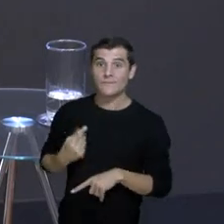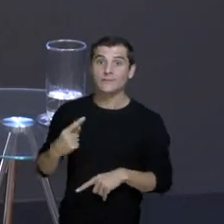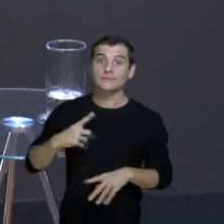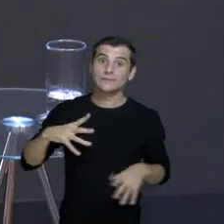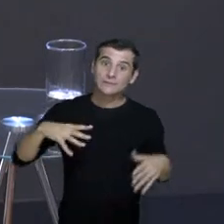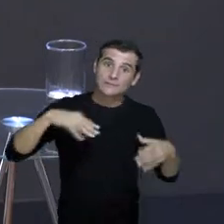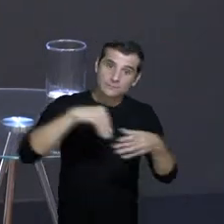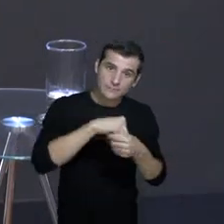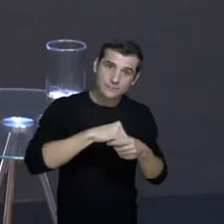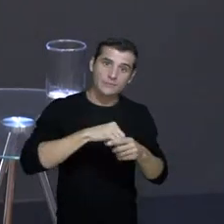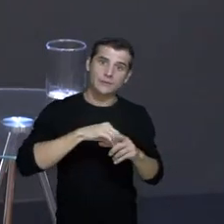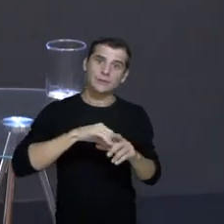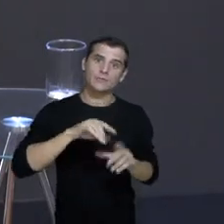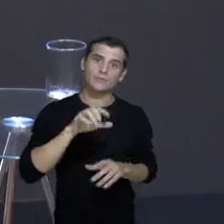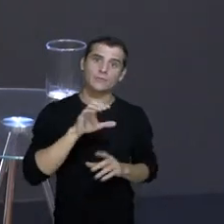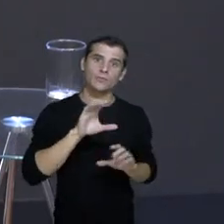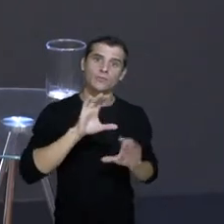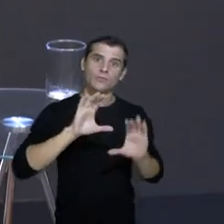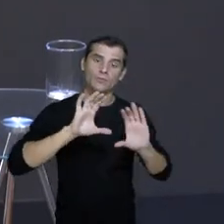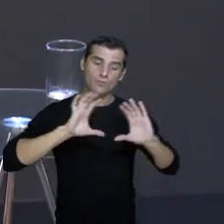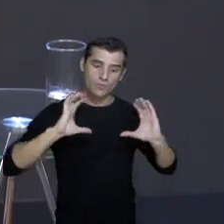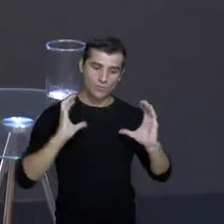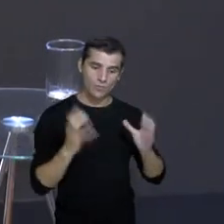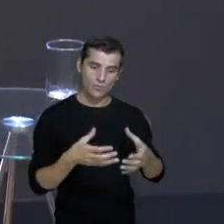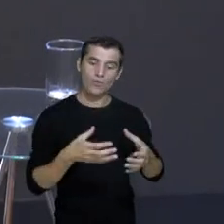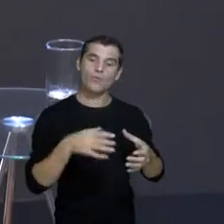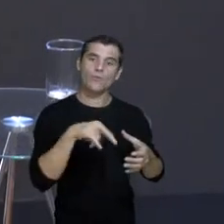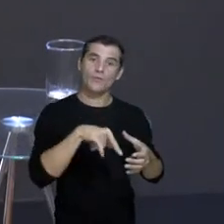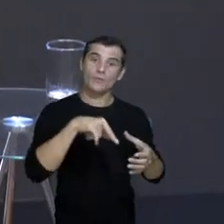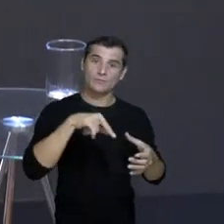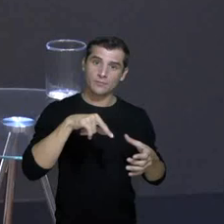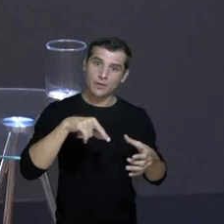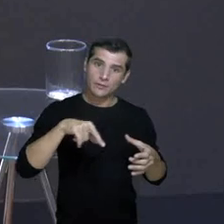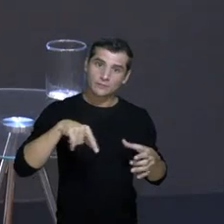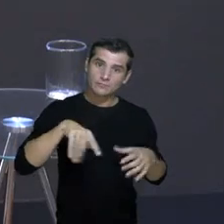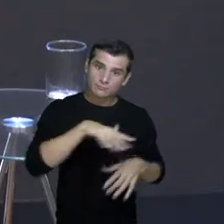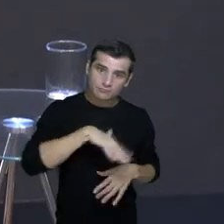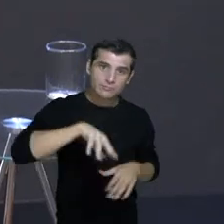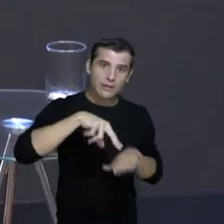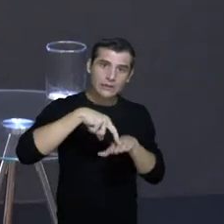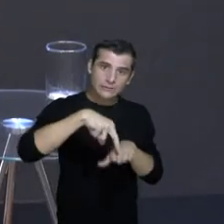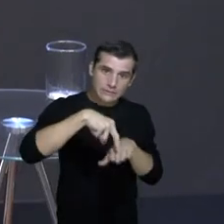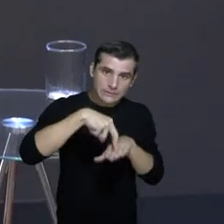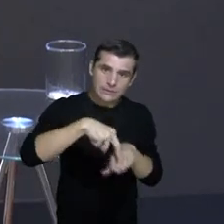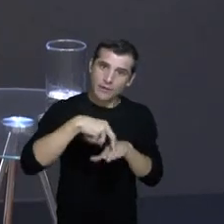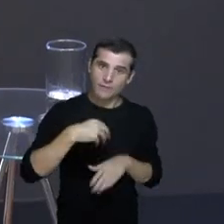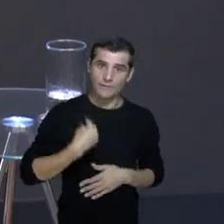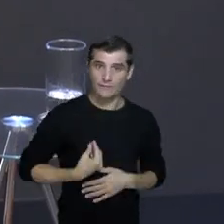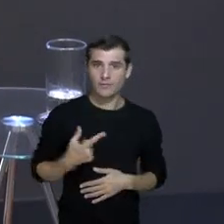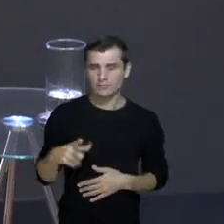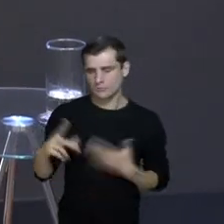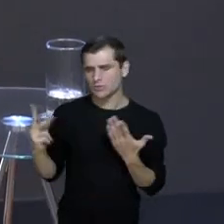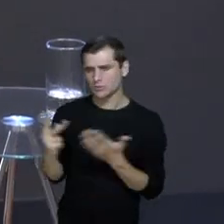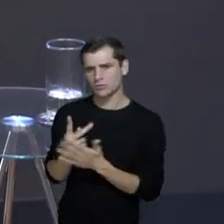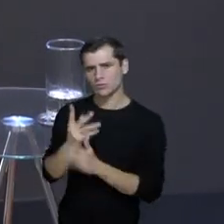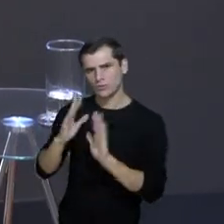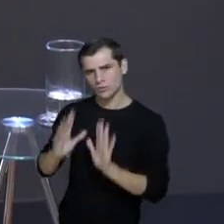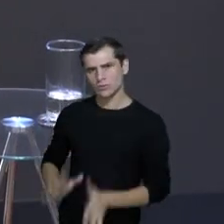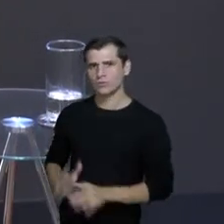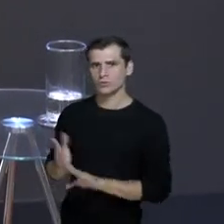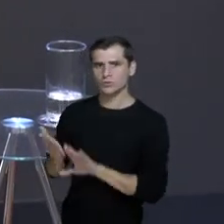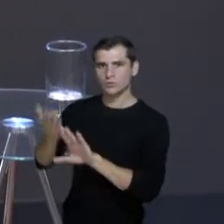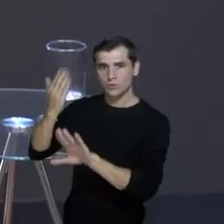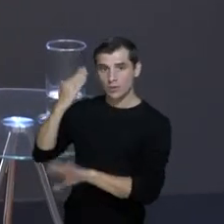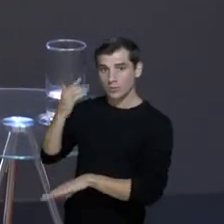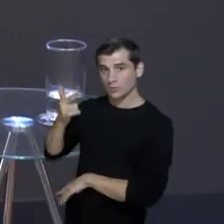linguagem completamente oposta a isso eu vou dizer da seguinte forma aconteceu e acontece comigo desde o 2003 quando